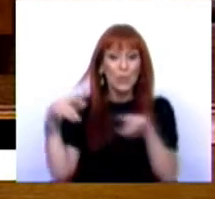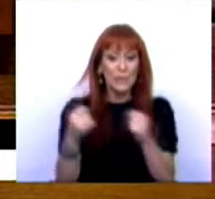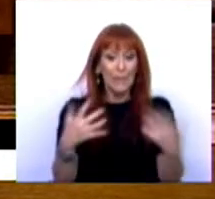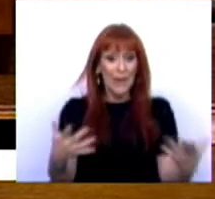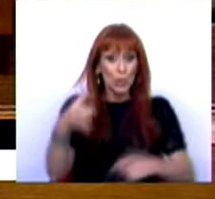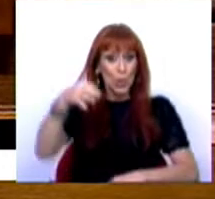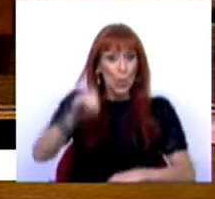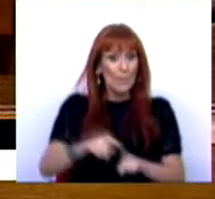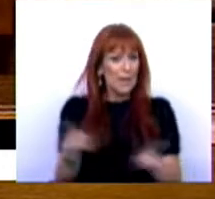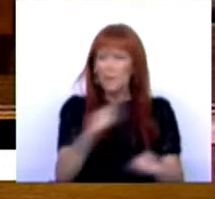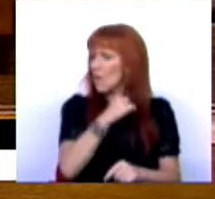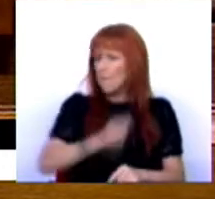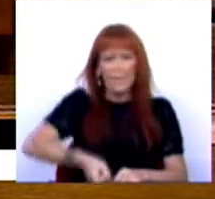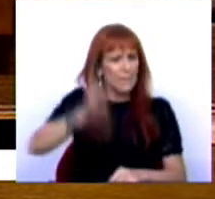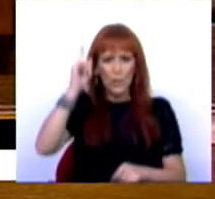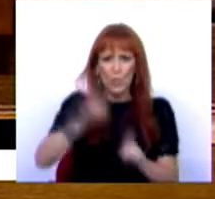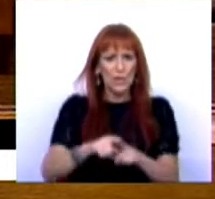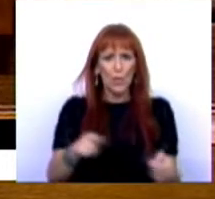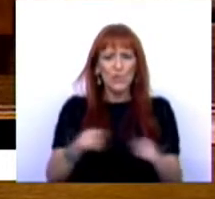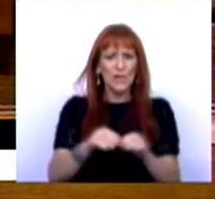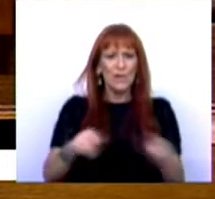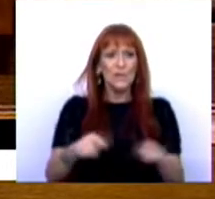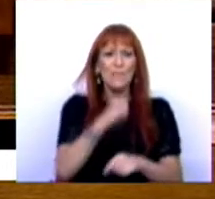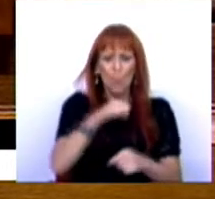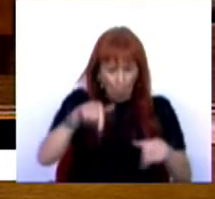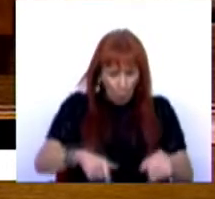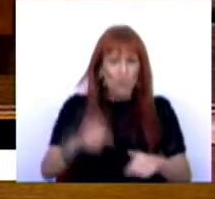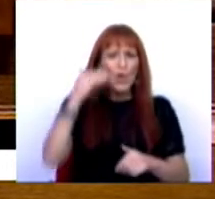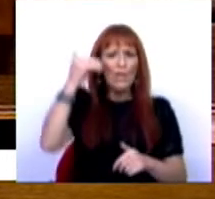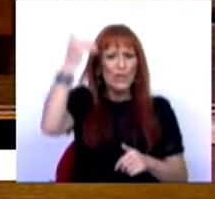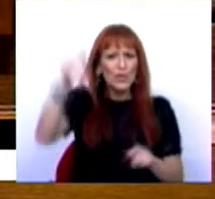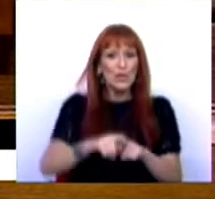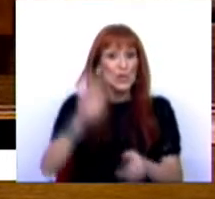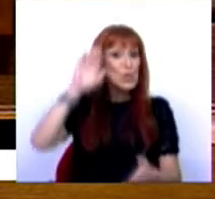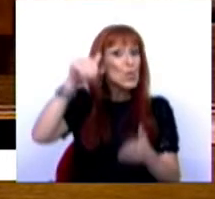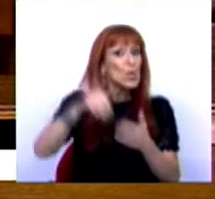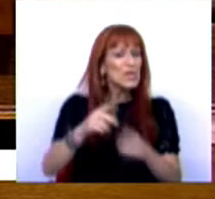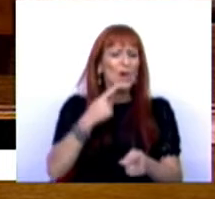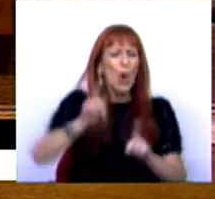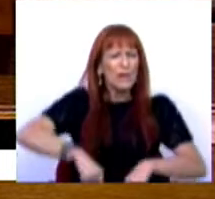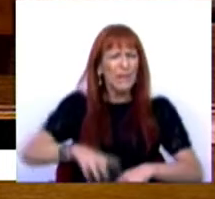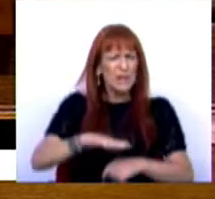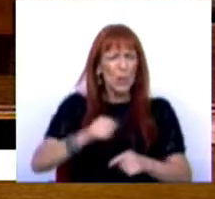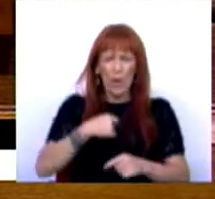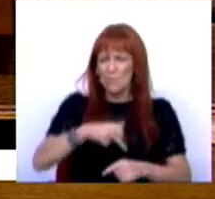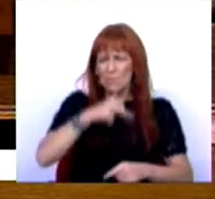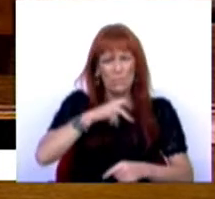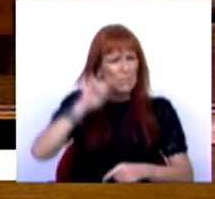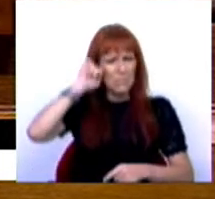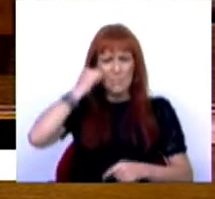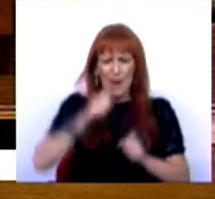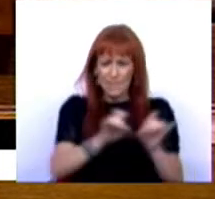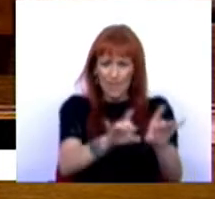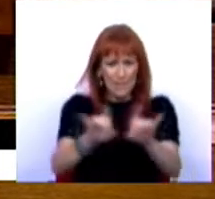que o PS não permitirá ou viabilizará hoje ou no futuro uma solução que repita o cenário nefasto de